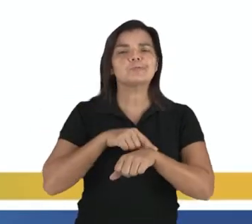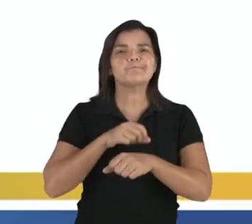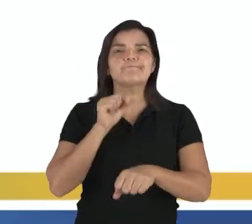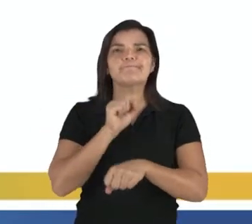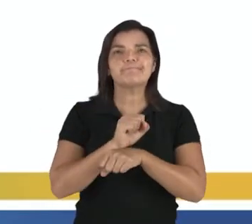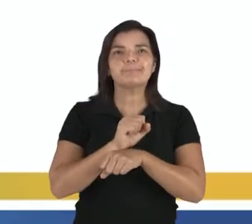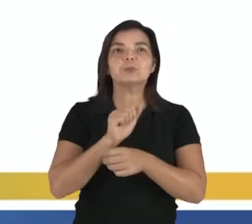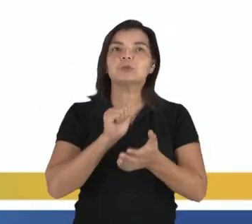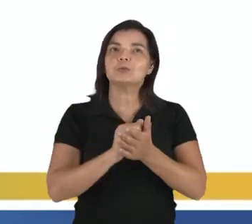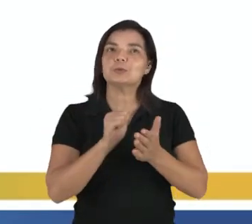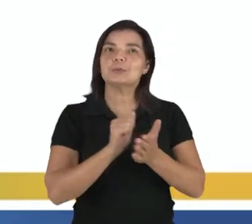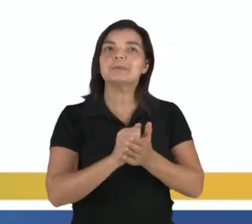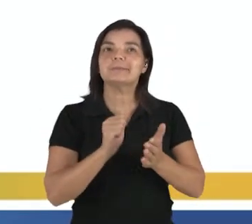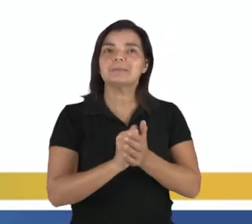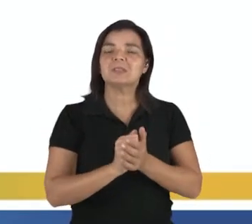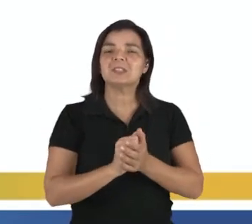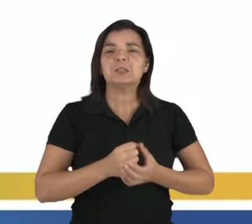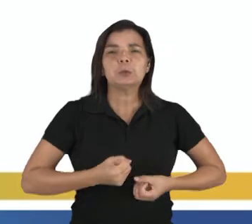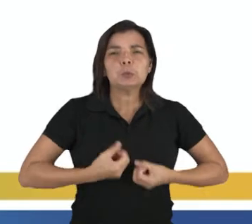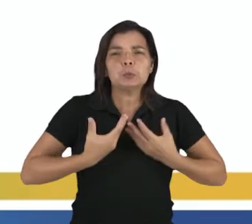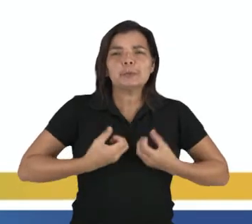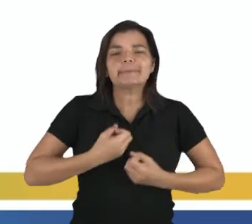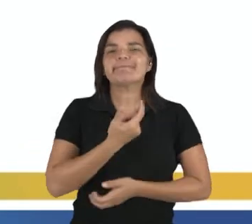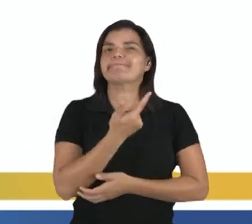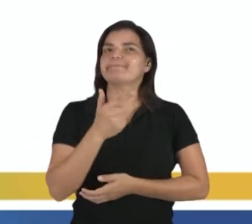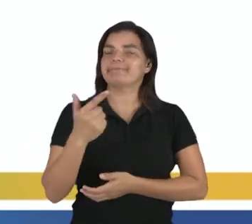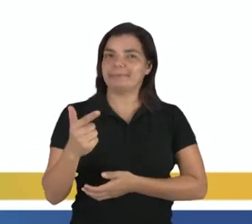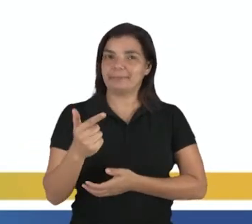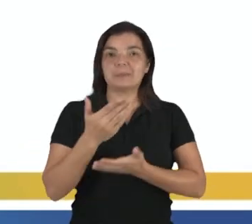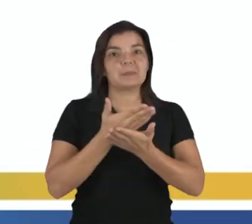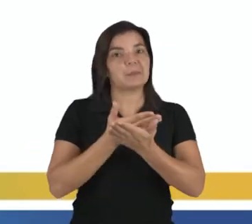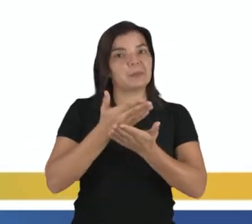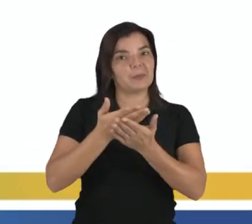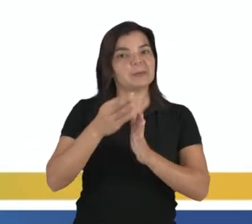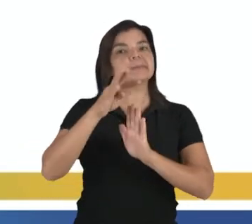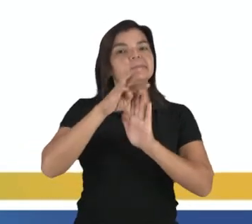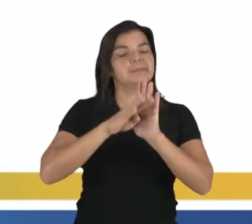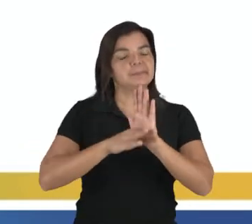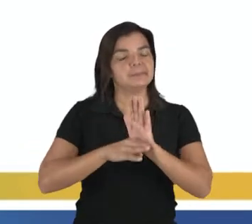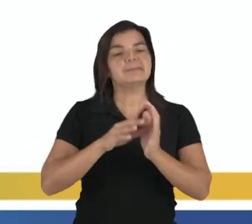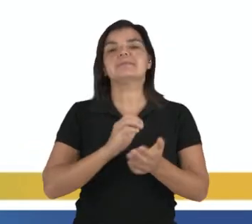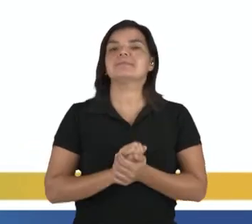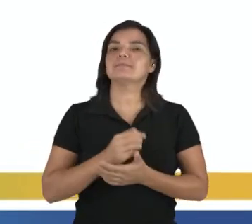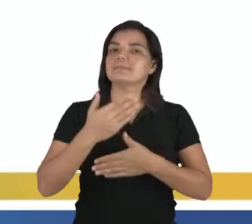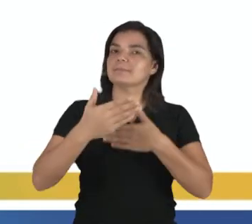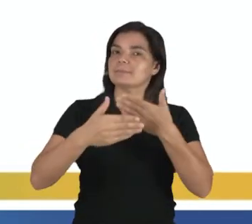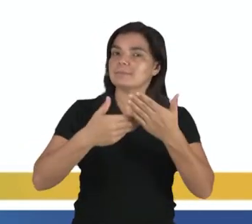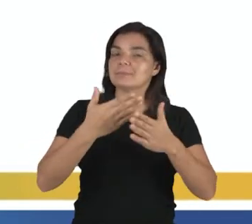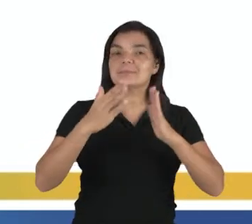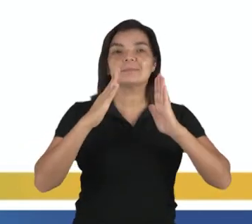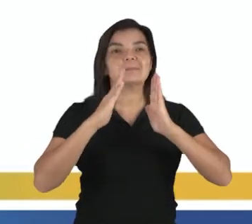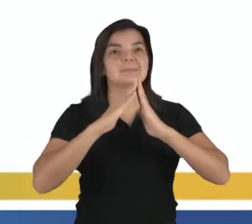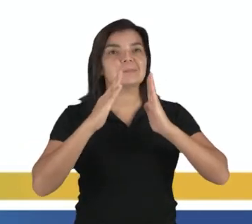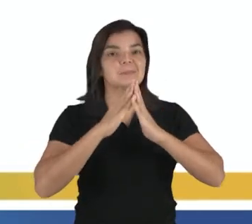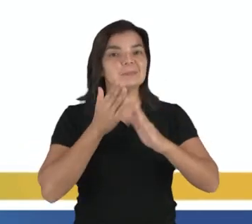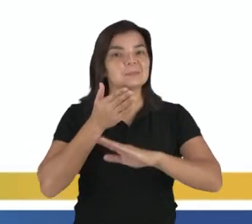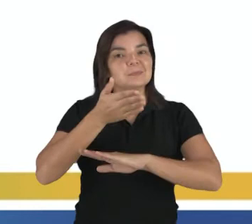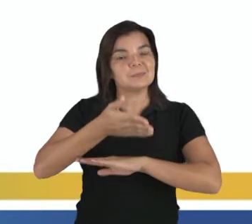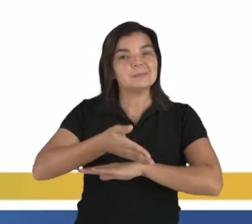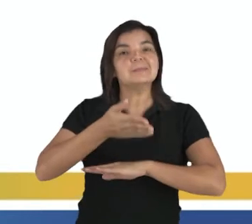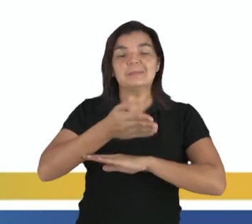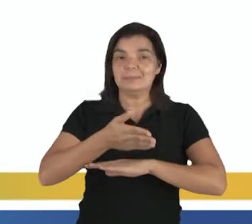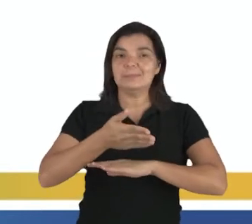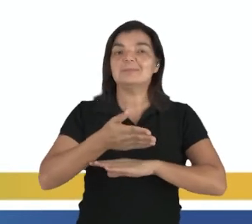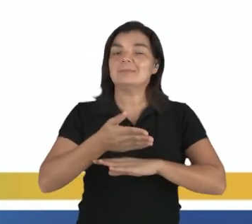momento de escrever e que está sem inspiração. Então, lá no início do texto ele começa: a caminho de casa, entro no botequim